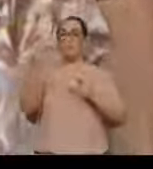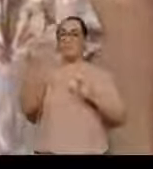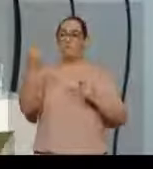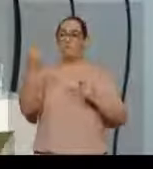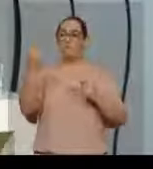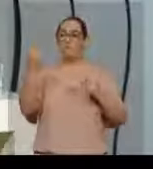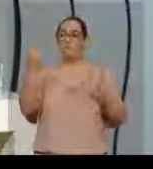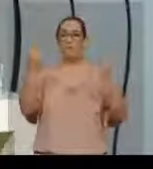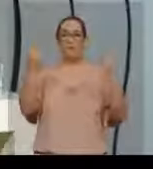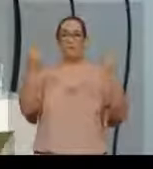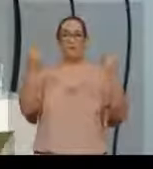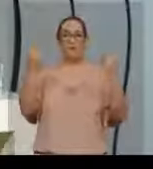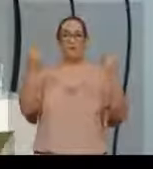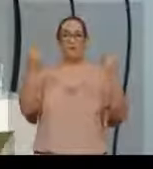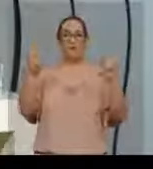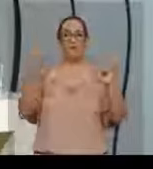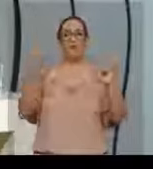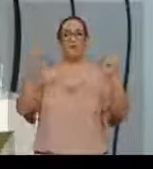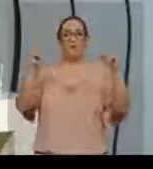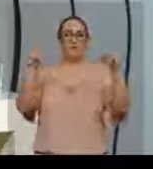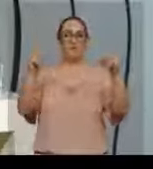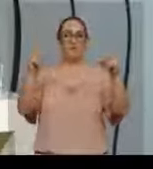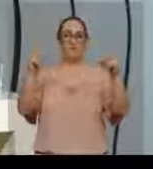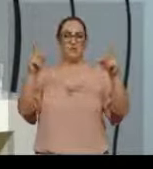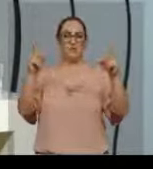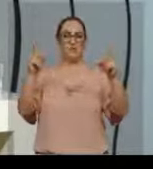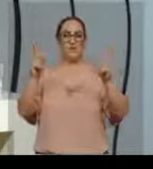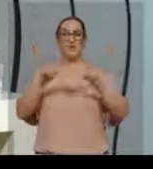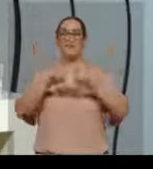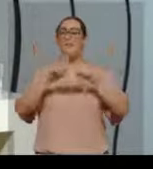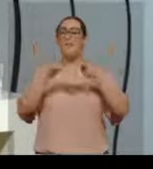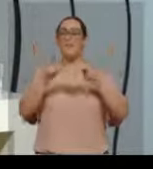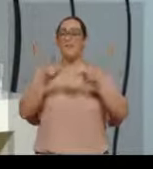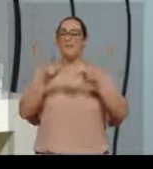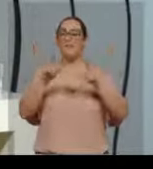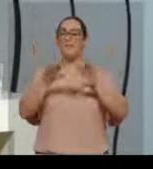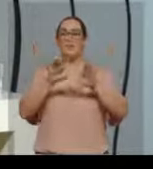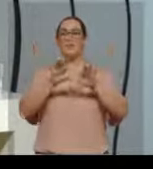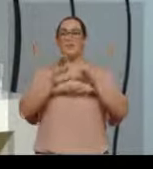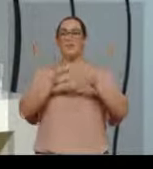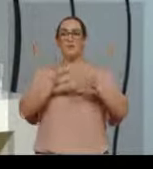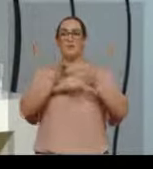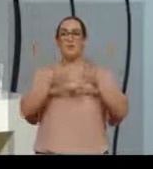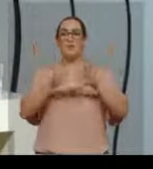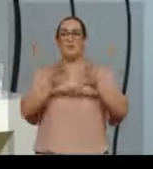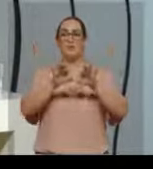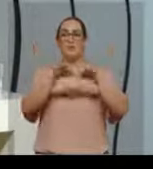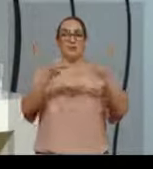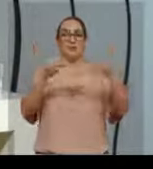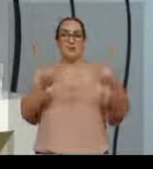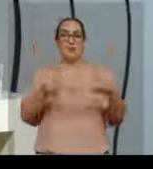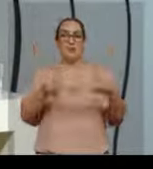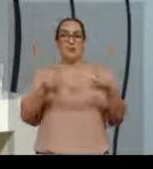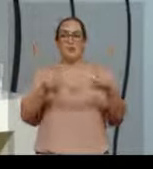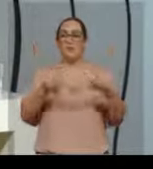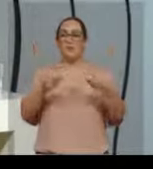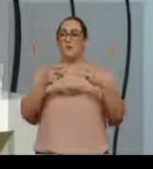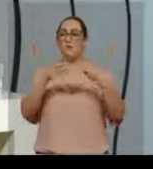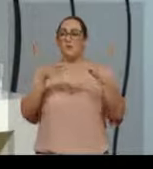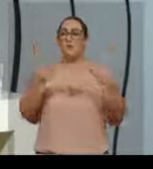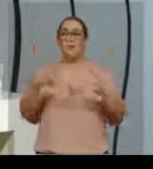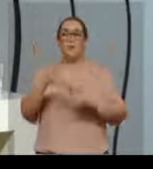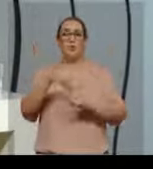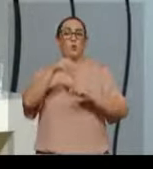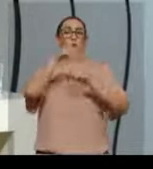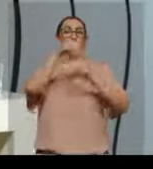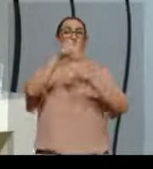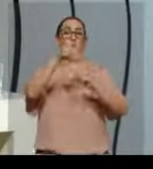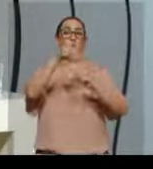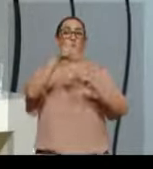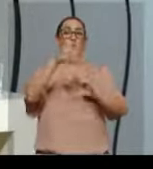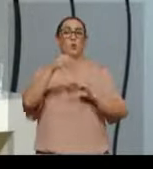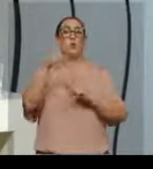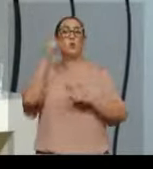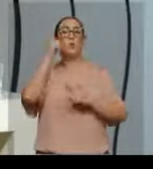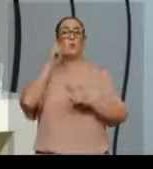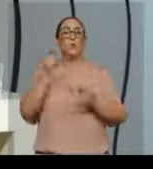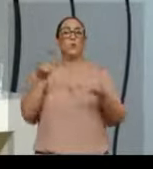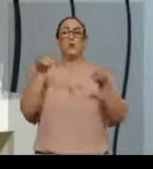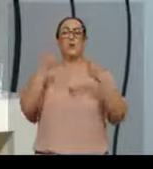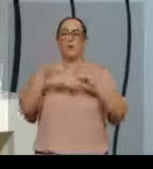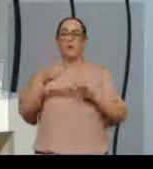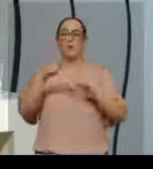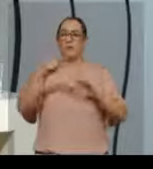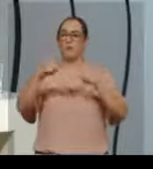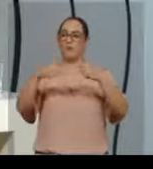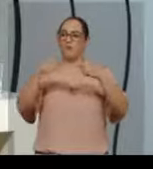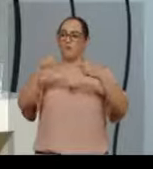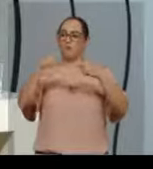outra. Enquanto que na ligação simples, essa substância é exatamente a